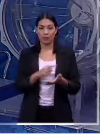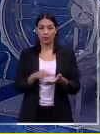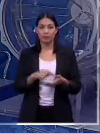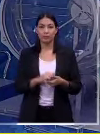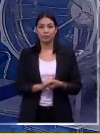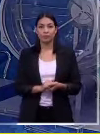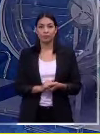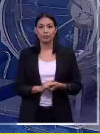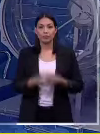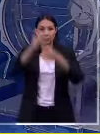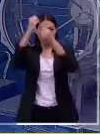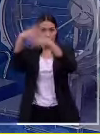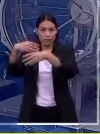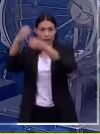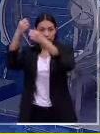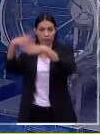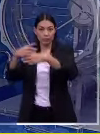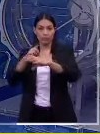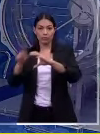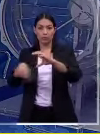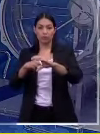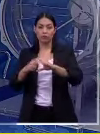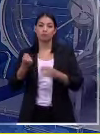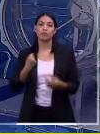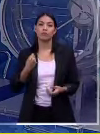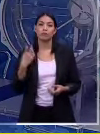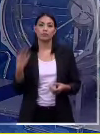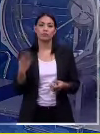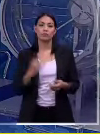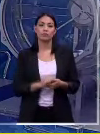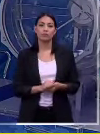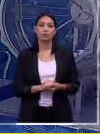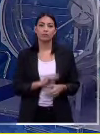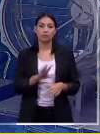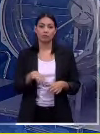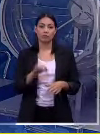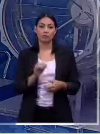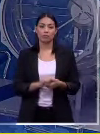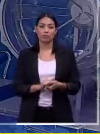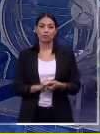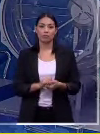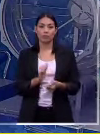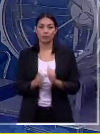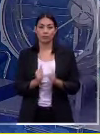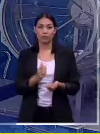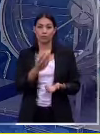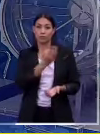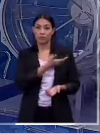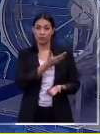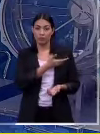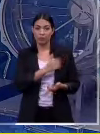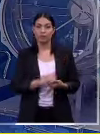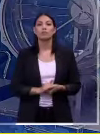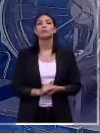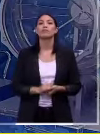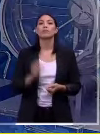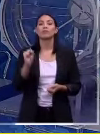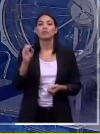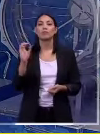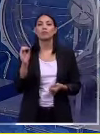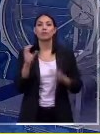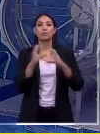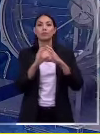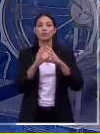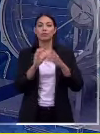no suporte acima do globo número 4 para o sorteio do Time do Coração, que possui o mesmo universo de números da Time Mania. 80